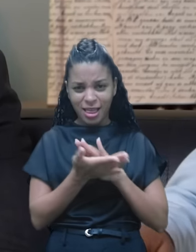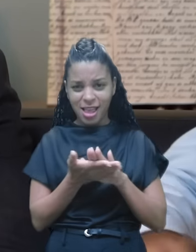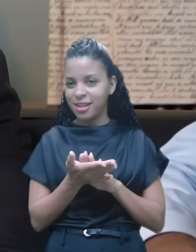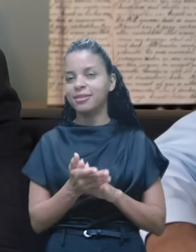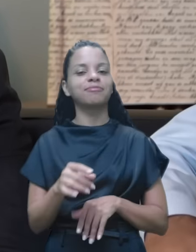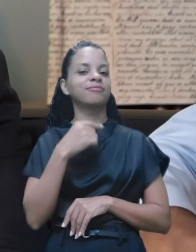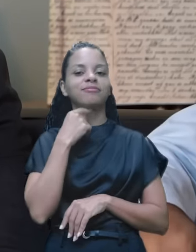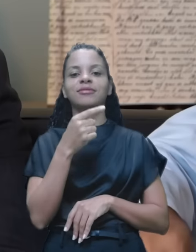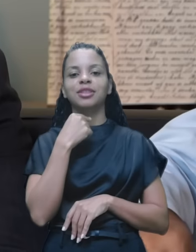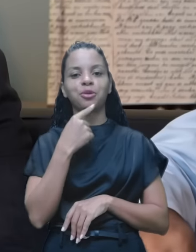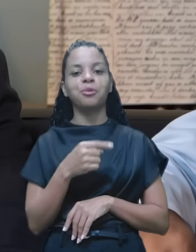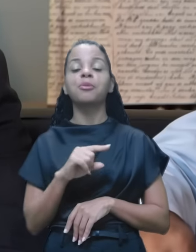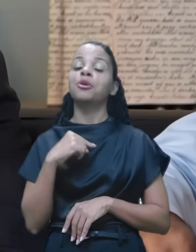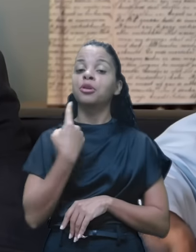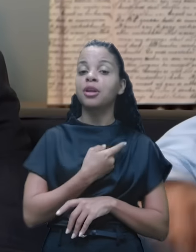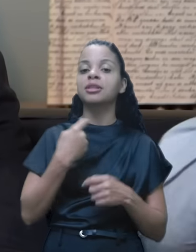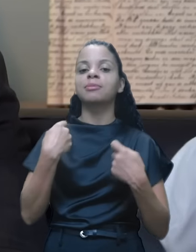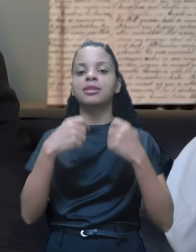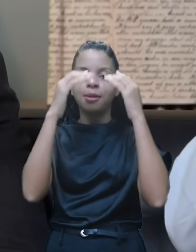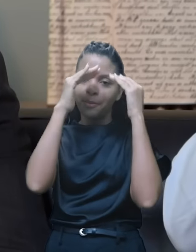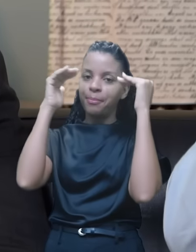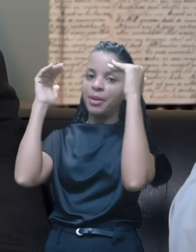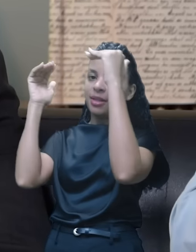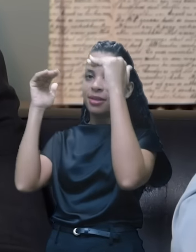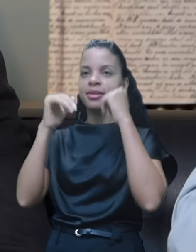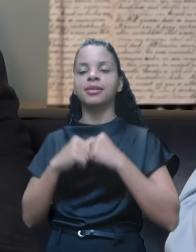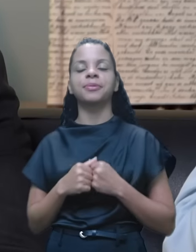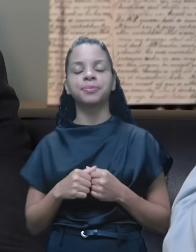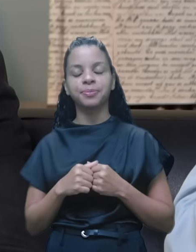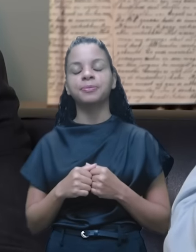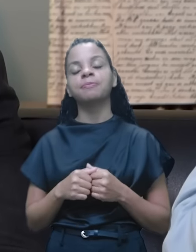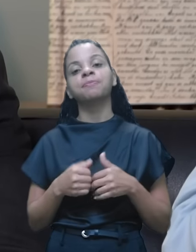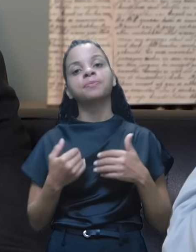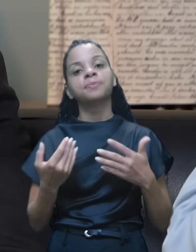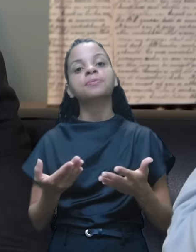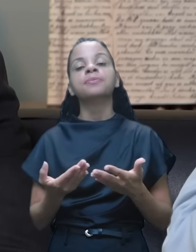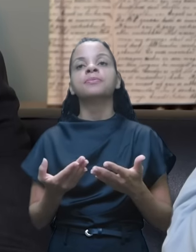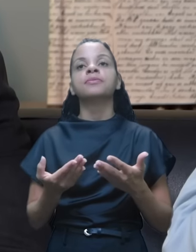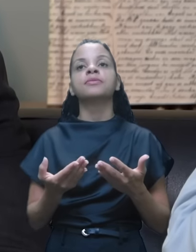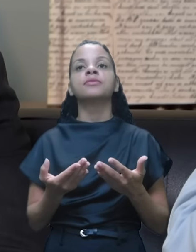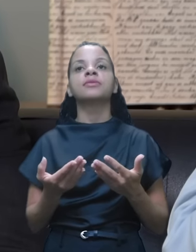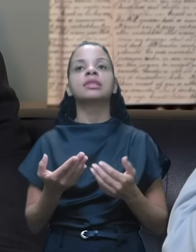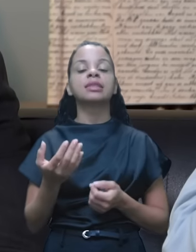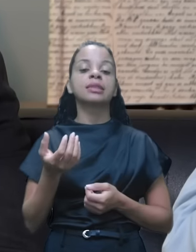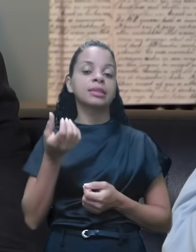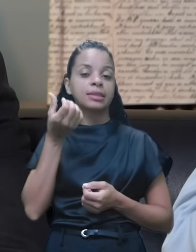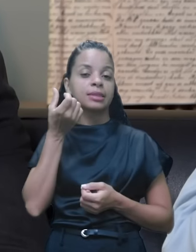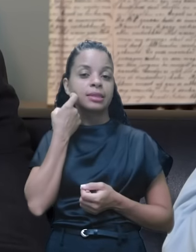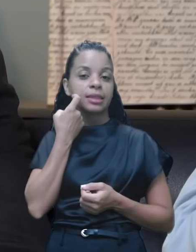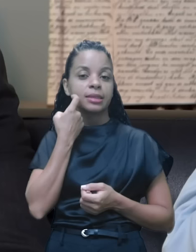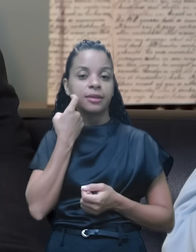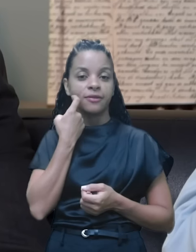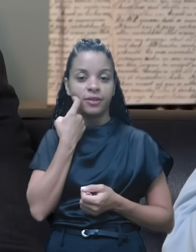obedecer, né, nos alimentar verdadeiramente da palavra de Deus, né? E aqui na lição de